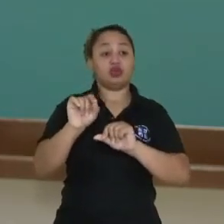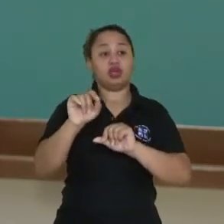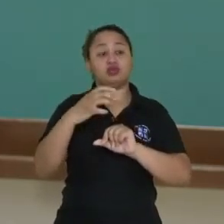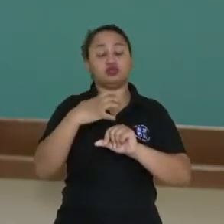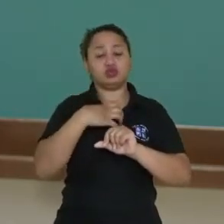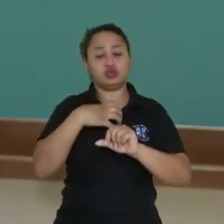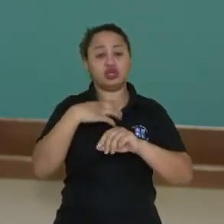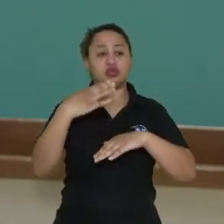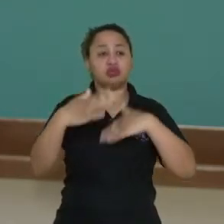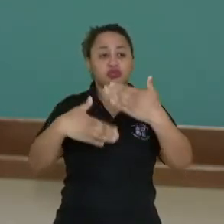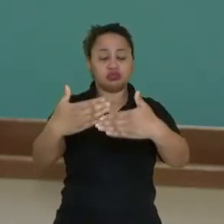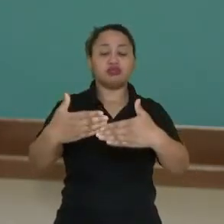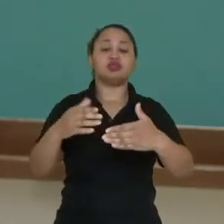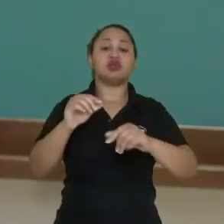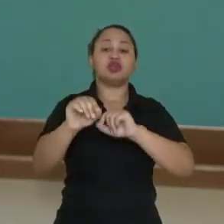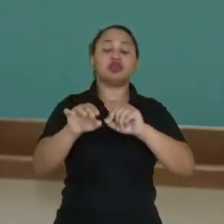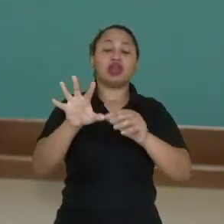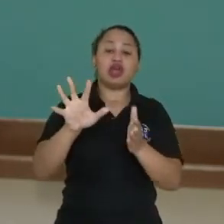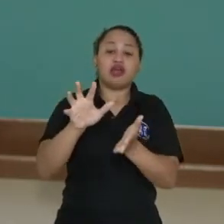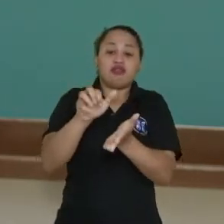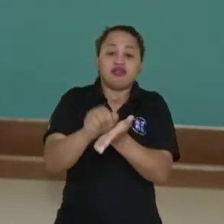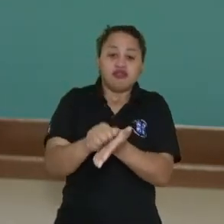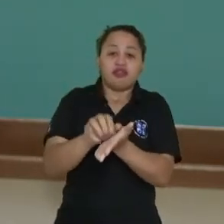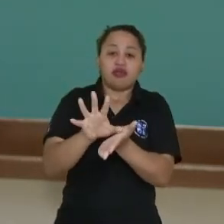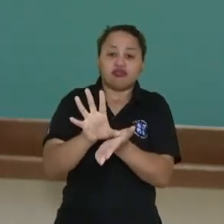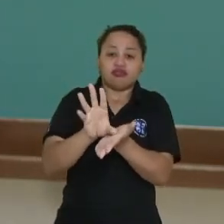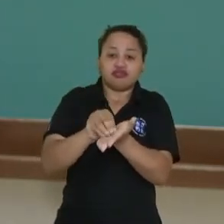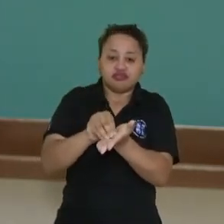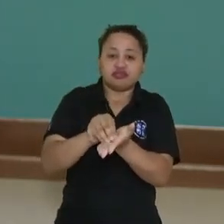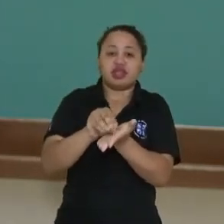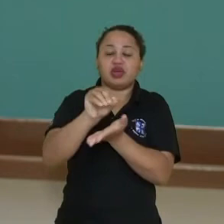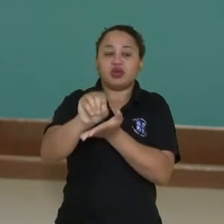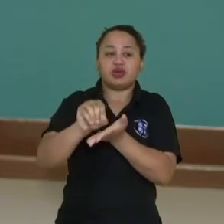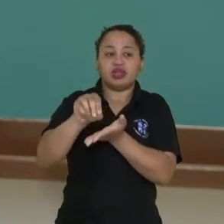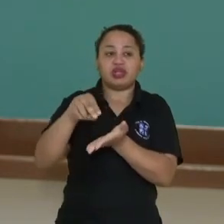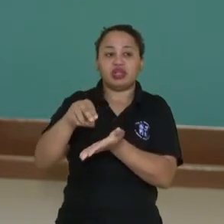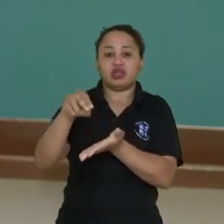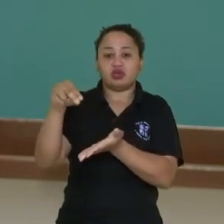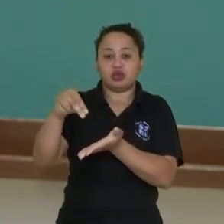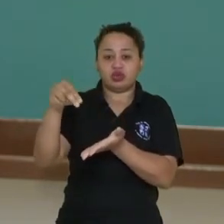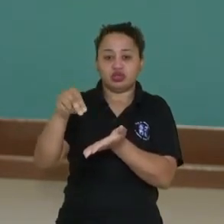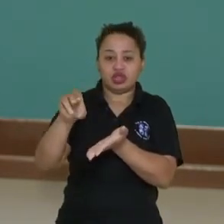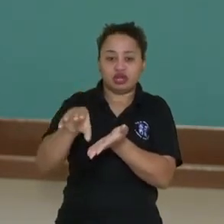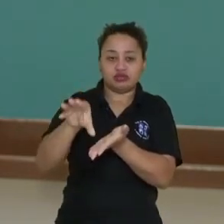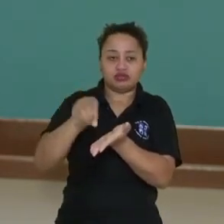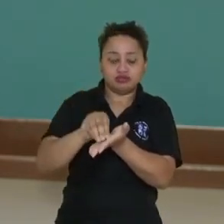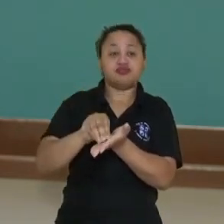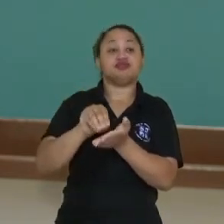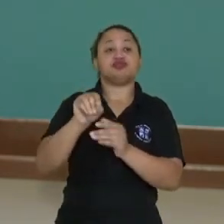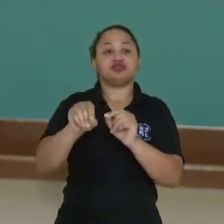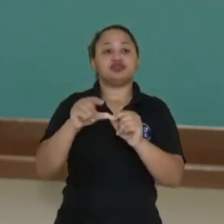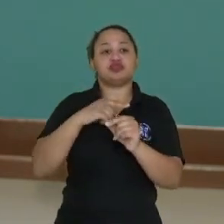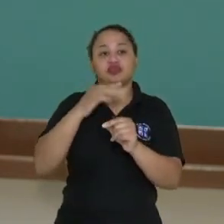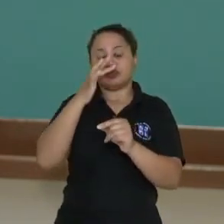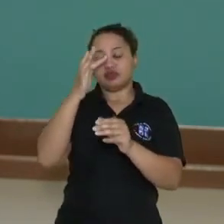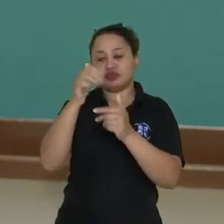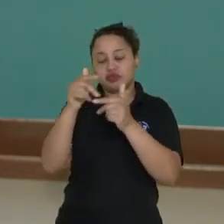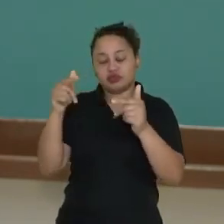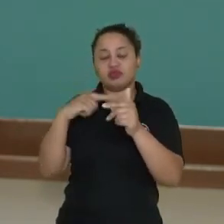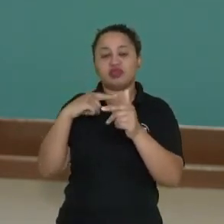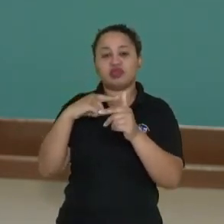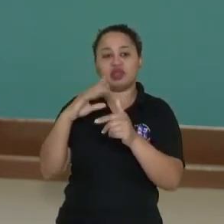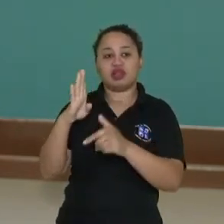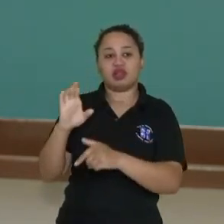no processo chamado de fixação do nitrogênio. E aqui nós temos uma planta, né, que tem essa associação dessas